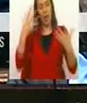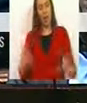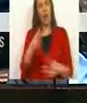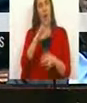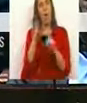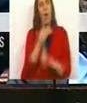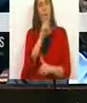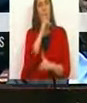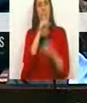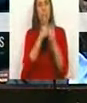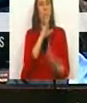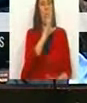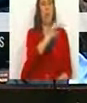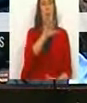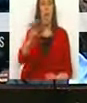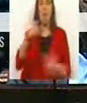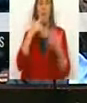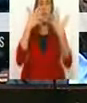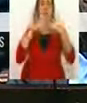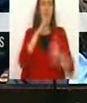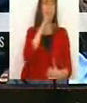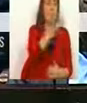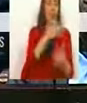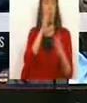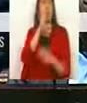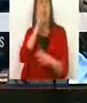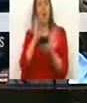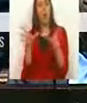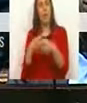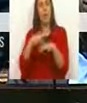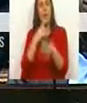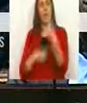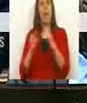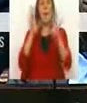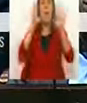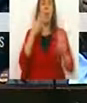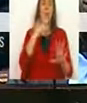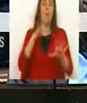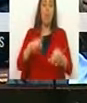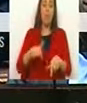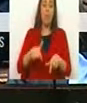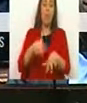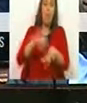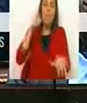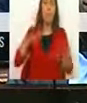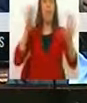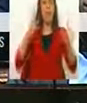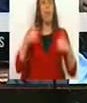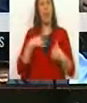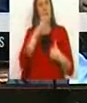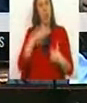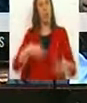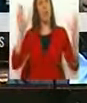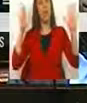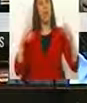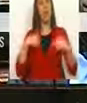vocês conseguem calar tudo. Calam sindicatos, calam comissões parlamentares de inquérito, mas ao menos no plenário deixem-nos